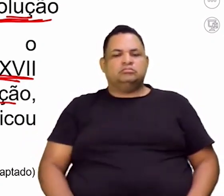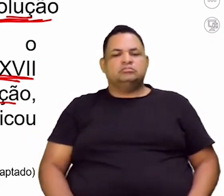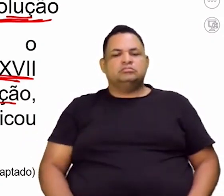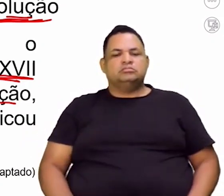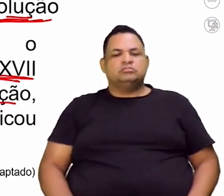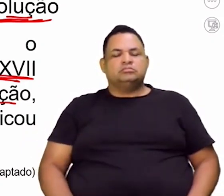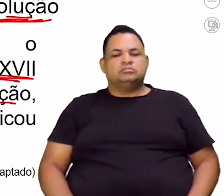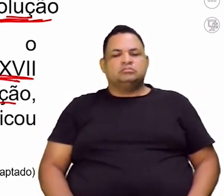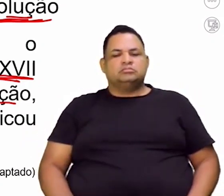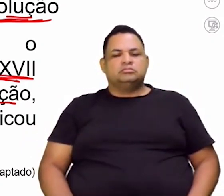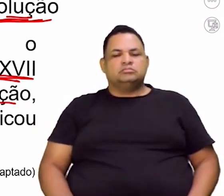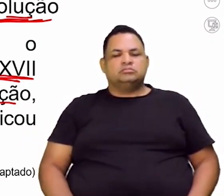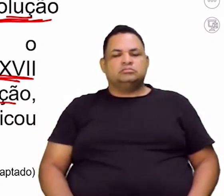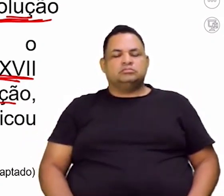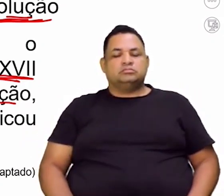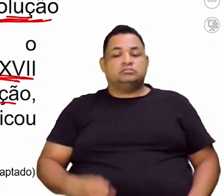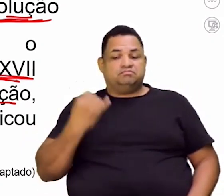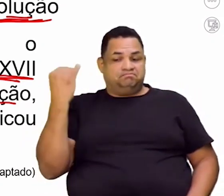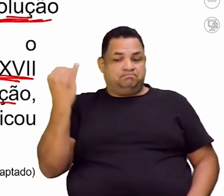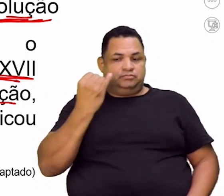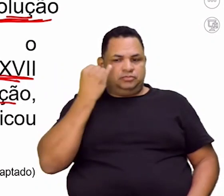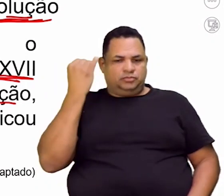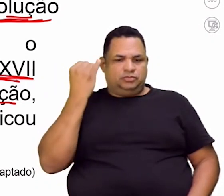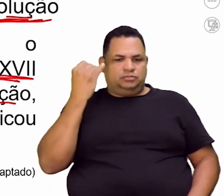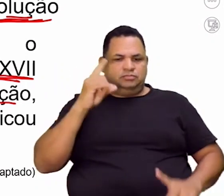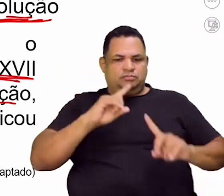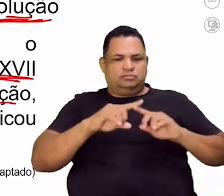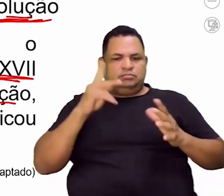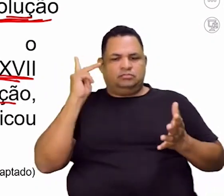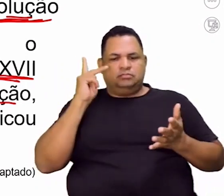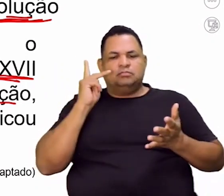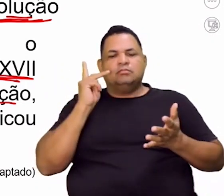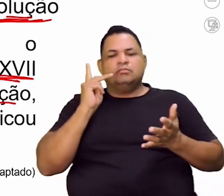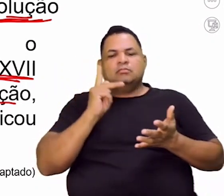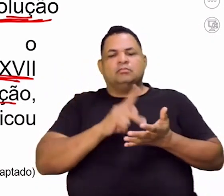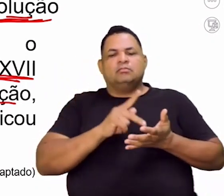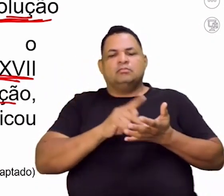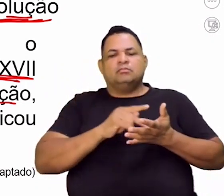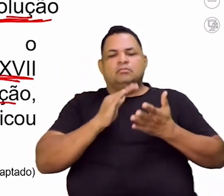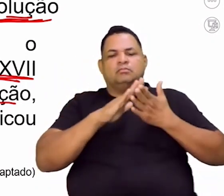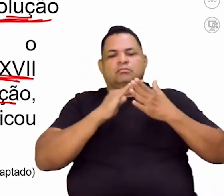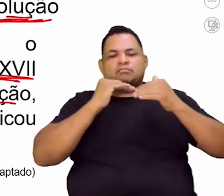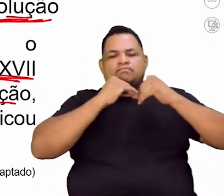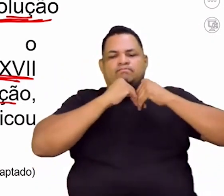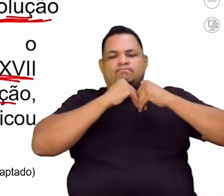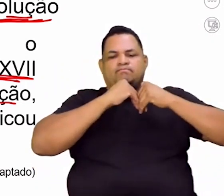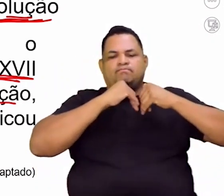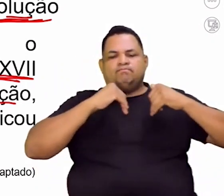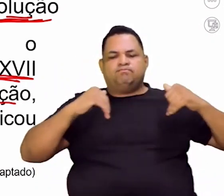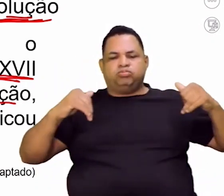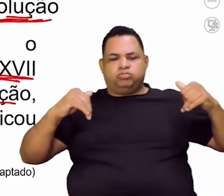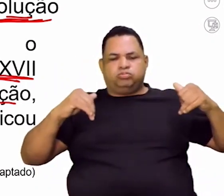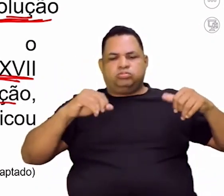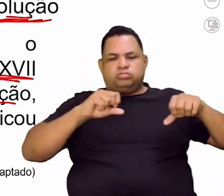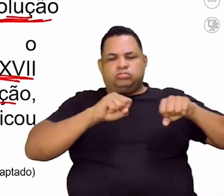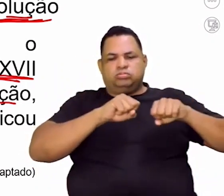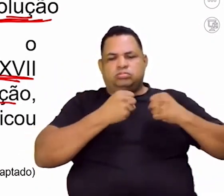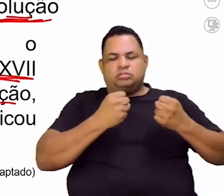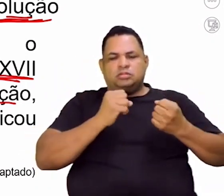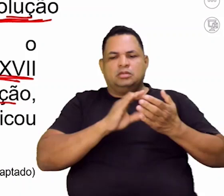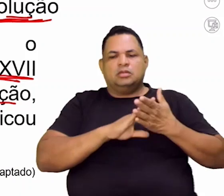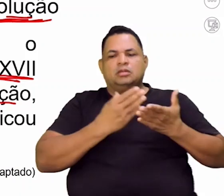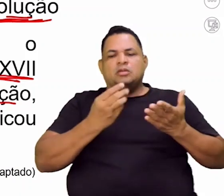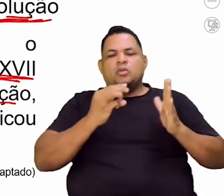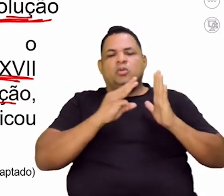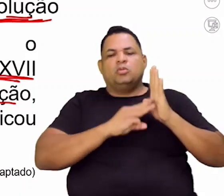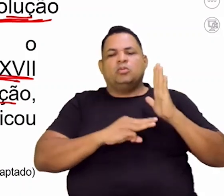foi macro, né? Importante. Mas uma verdadeira o quê? ruptura, né? Quebrou um paradigma que